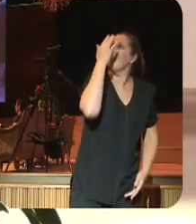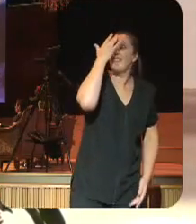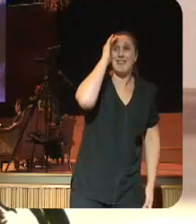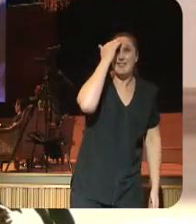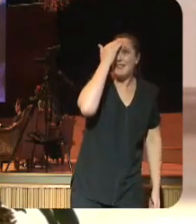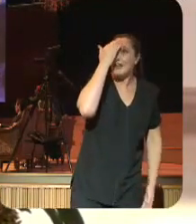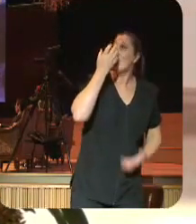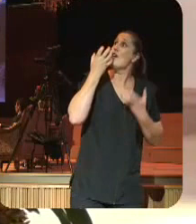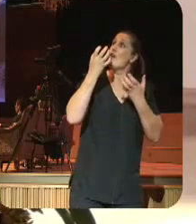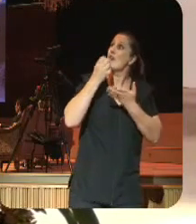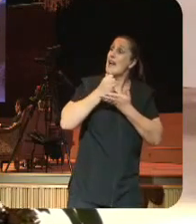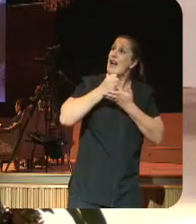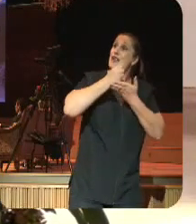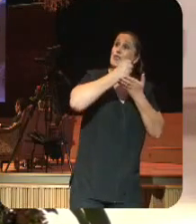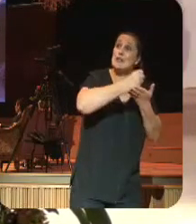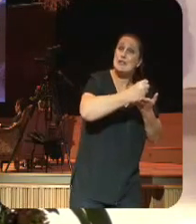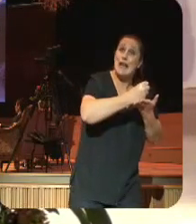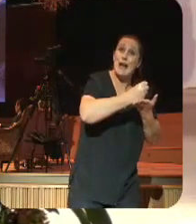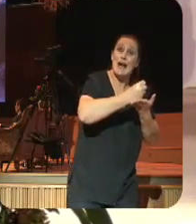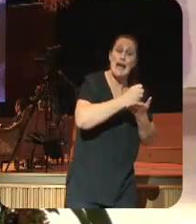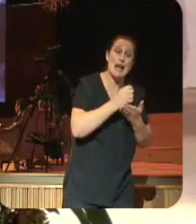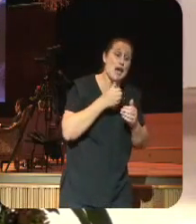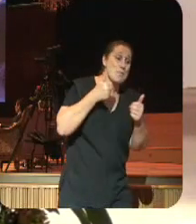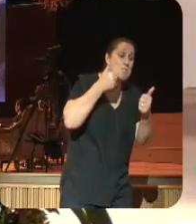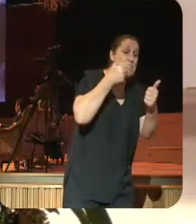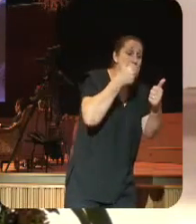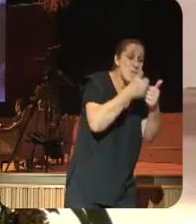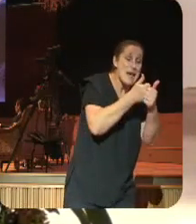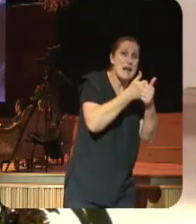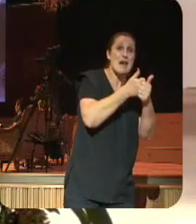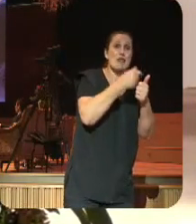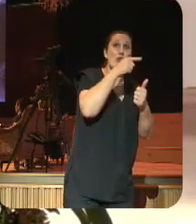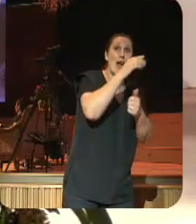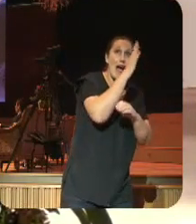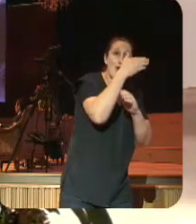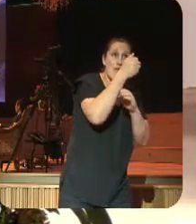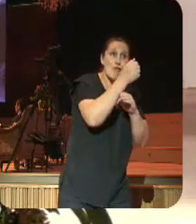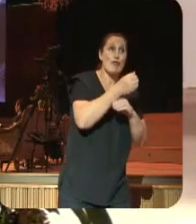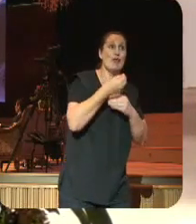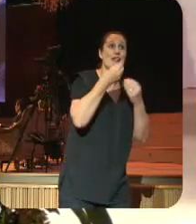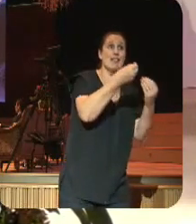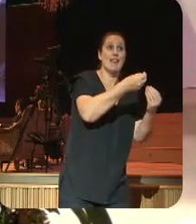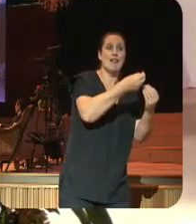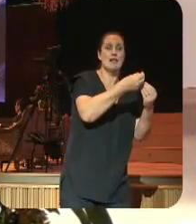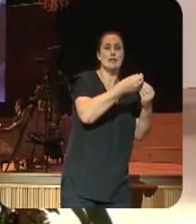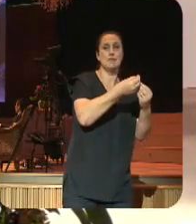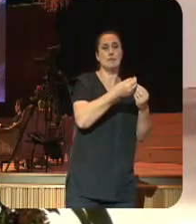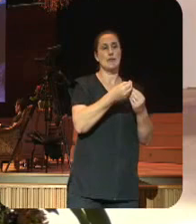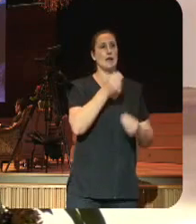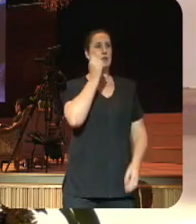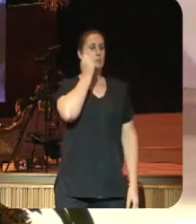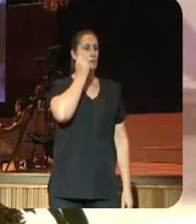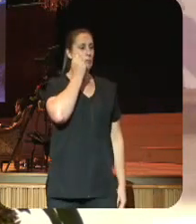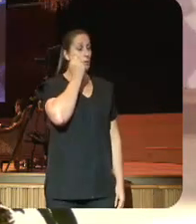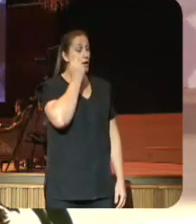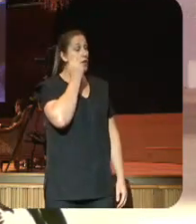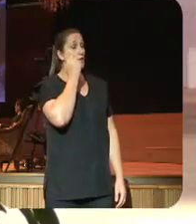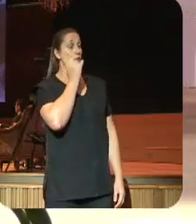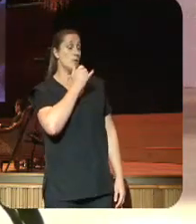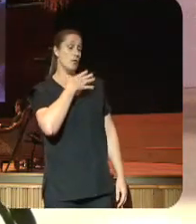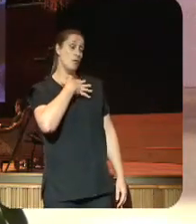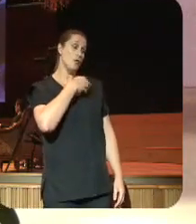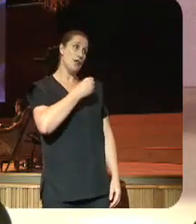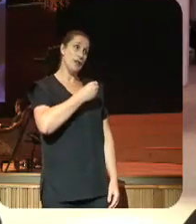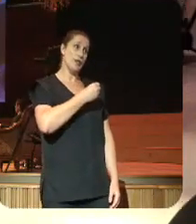eu queria pôr mais perto a folhinha. E aí a mãe disse assim: mas filho, a formiga não